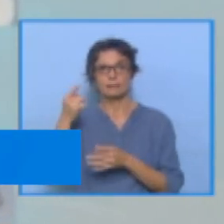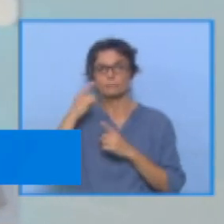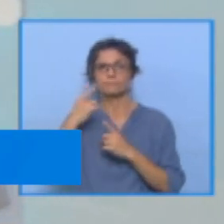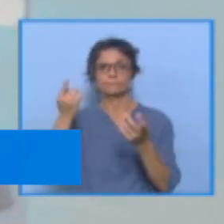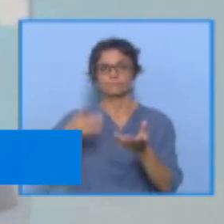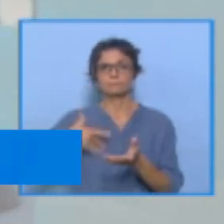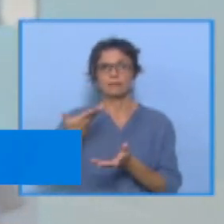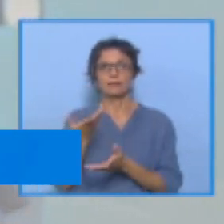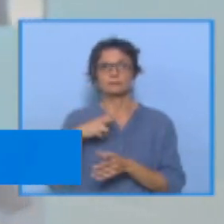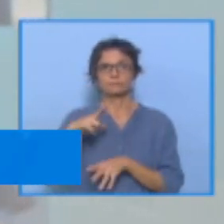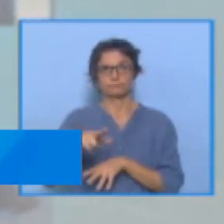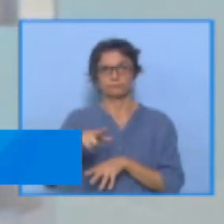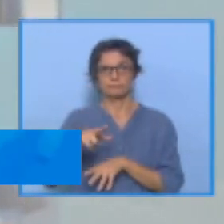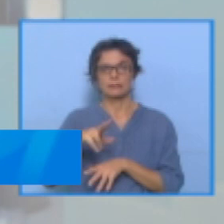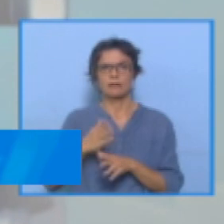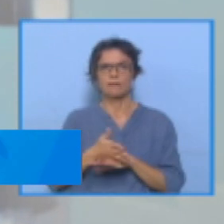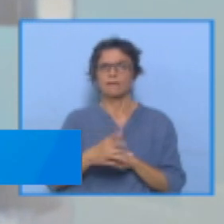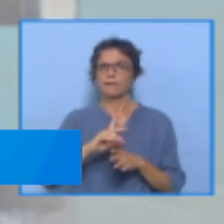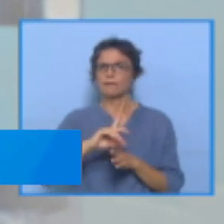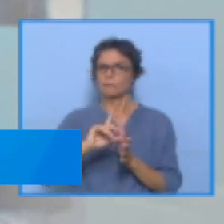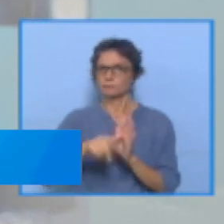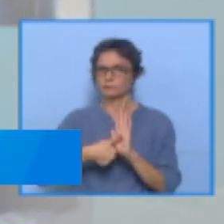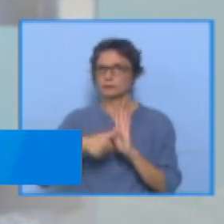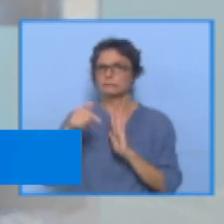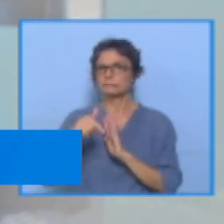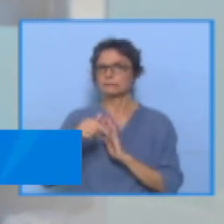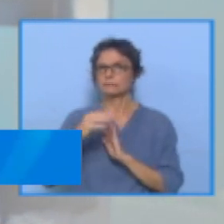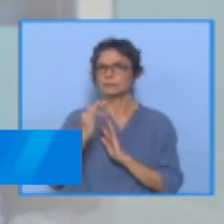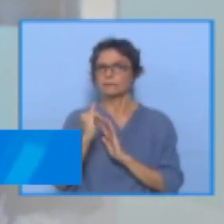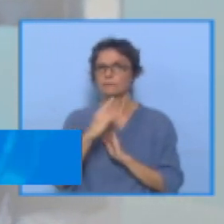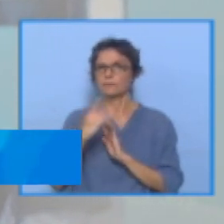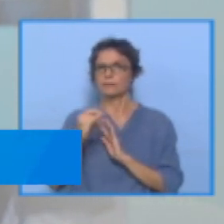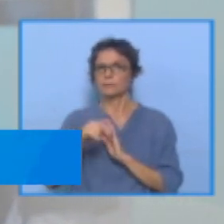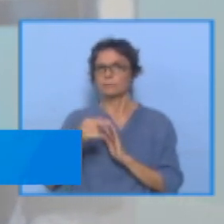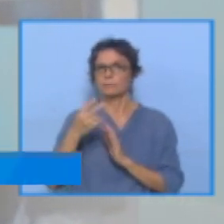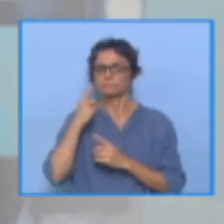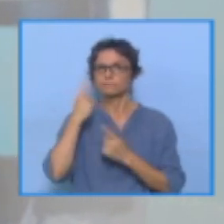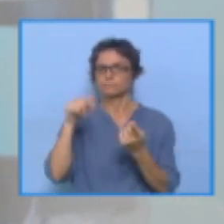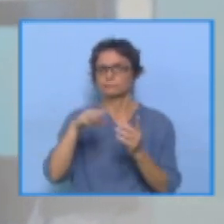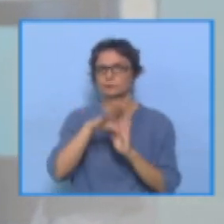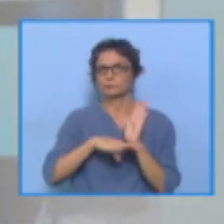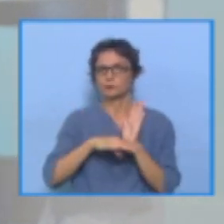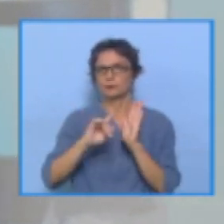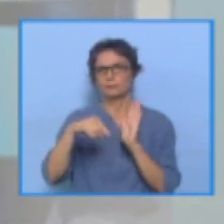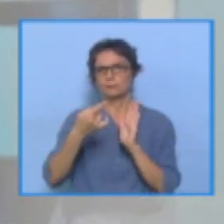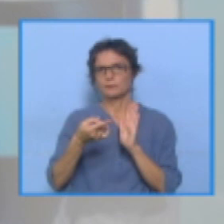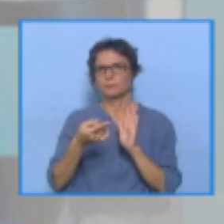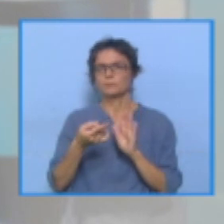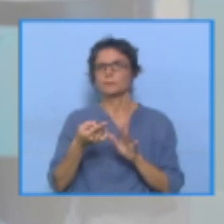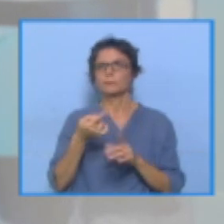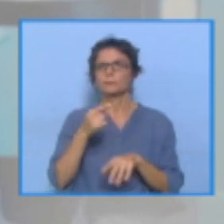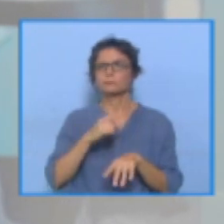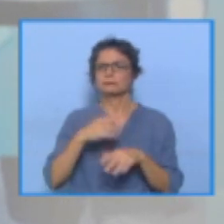associa a esta iniciativa com projetos que a Filipa Abcacis, da Cáritas Portuguesa, vai apresentar neste programa, depois de lhe mostrarmos